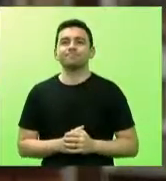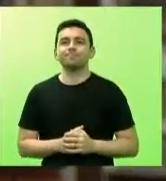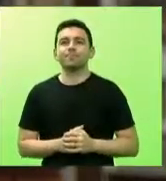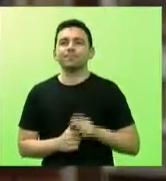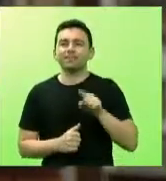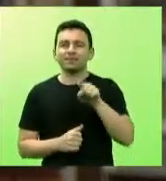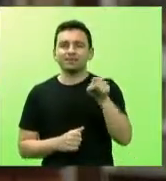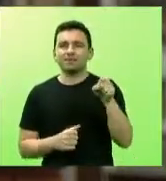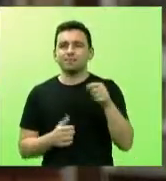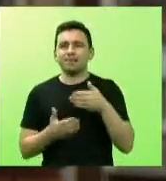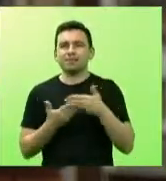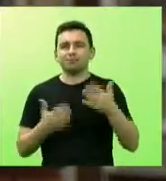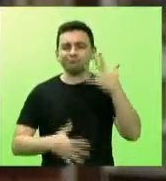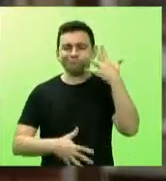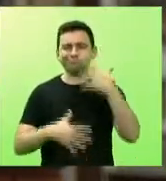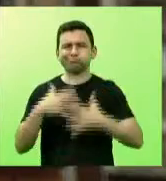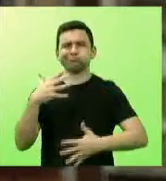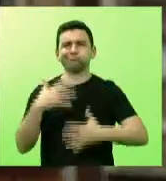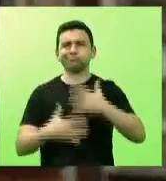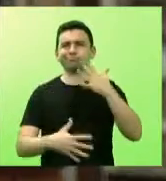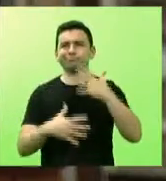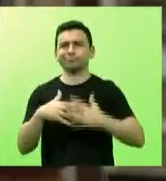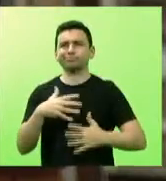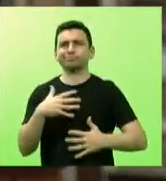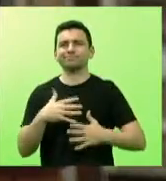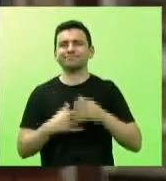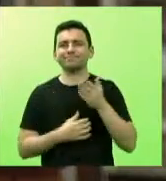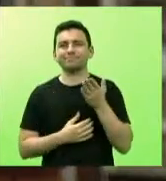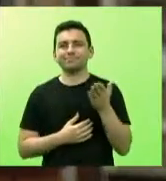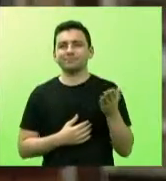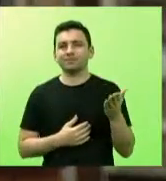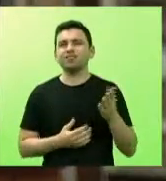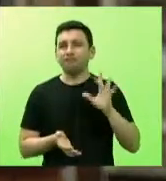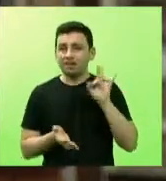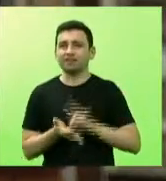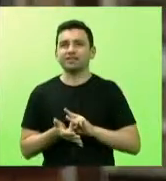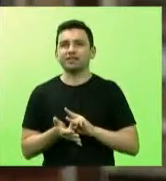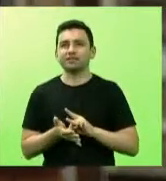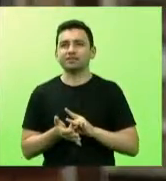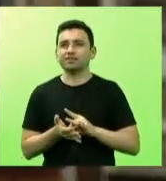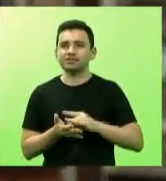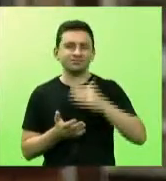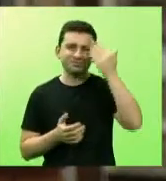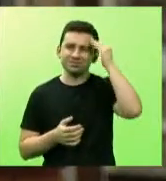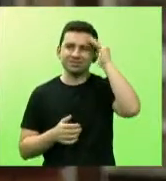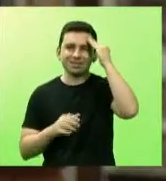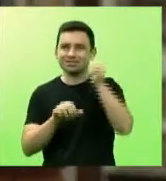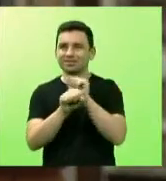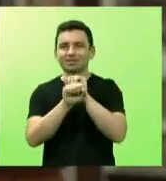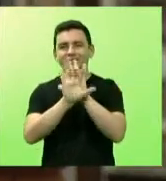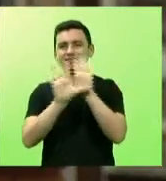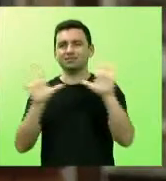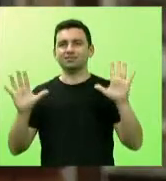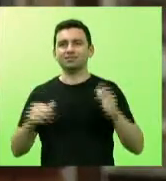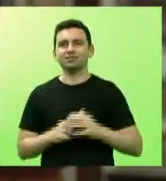Se perdeu em trapalhadas. Porque, de verdade, é difícil de entender.